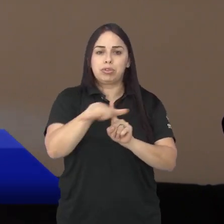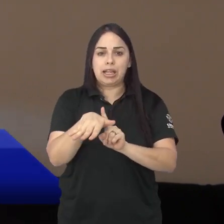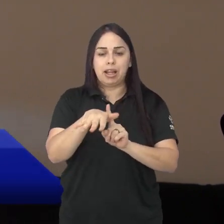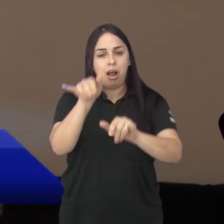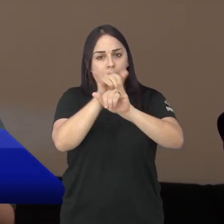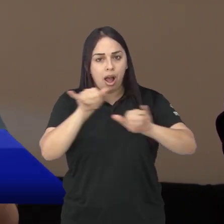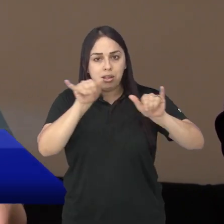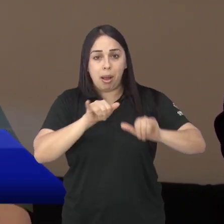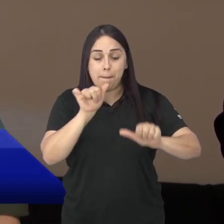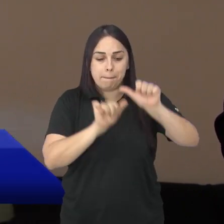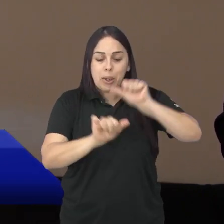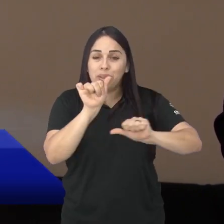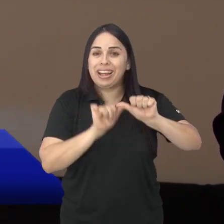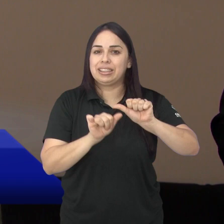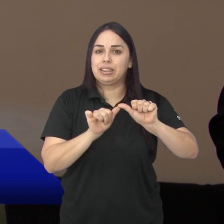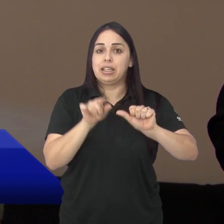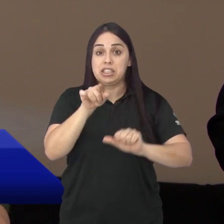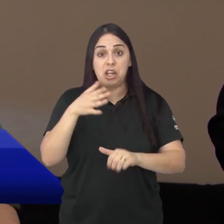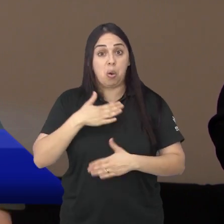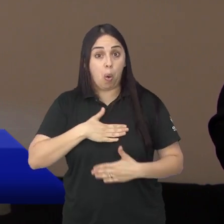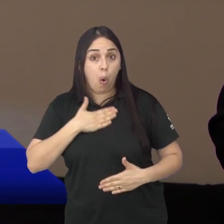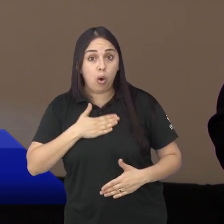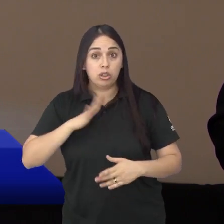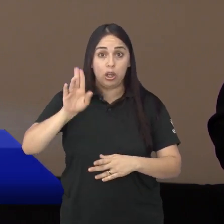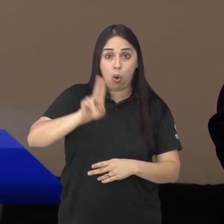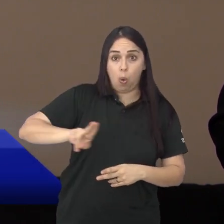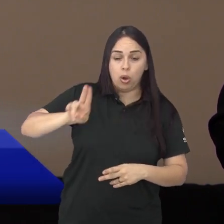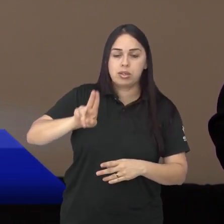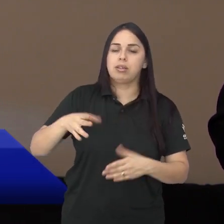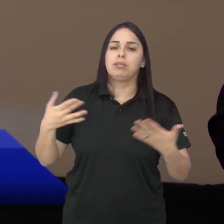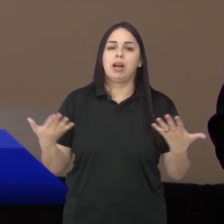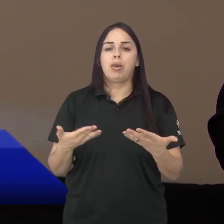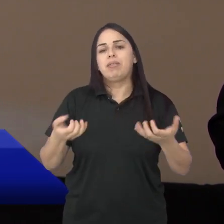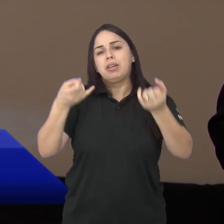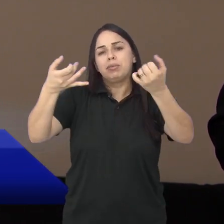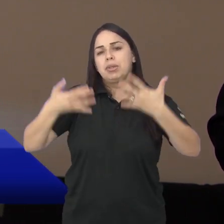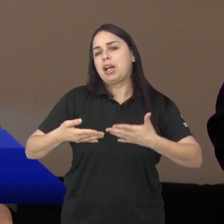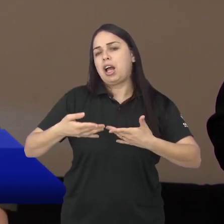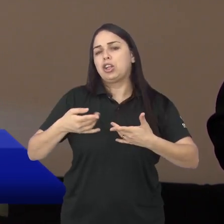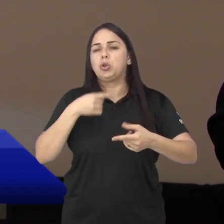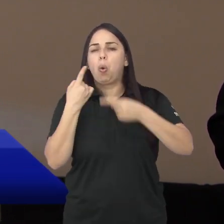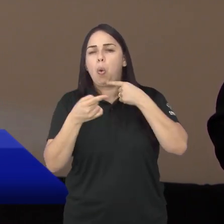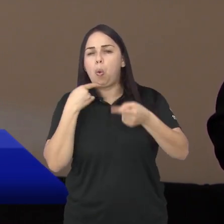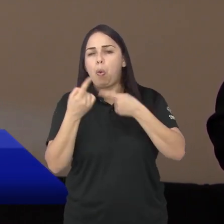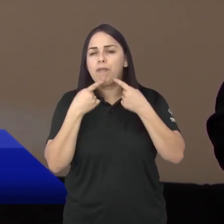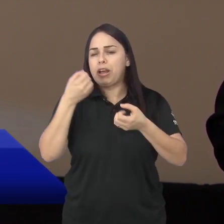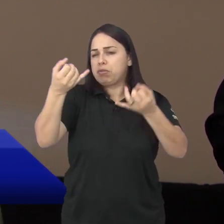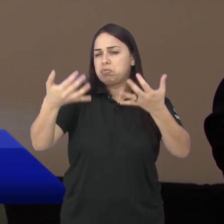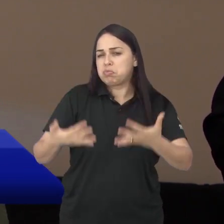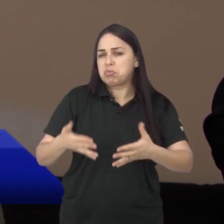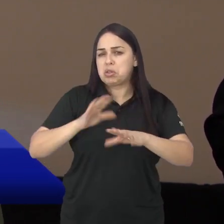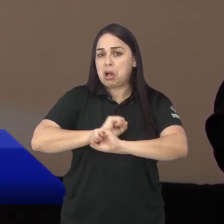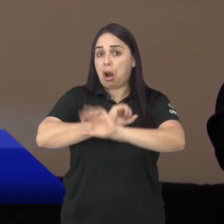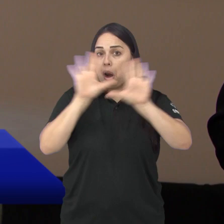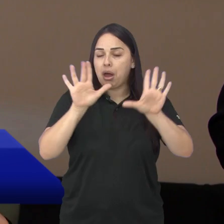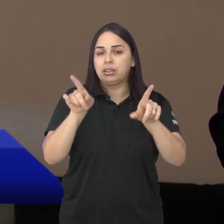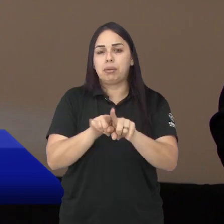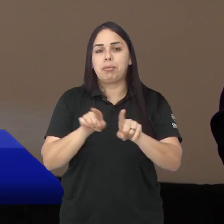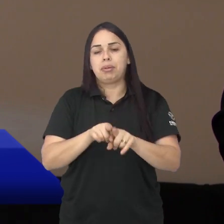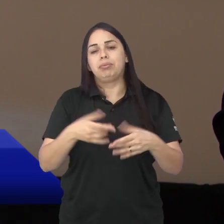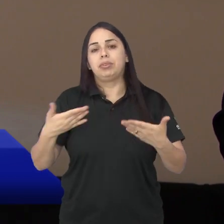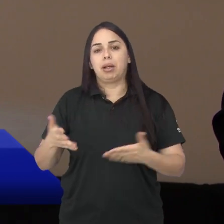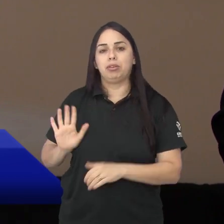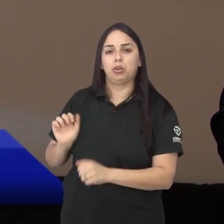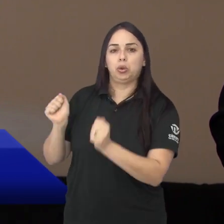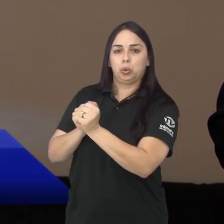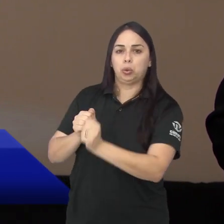Pix. Então, se você também usa, se você gosta, né, a gente vai então esclarecer algumas dúvidas, né, explicar o que foi que mudou. E para